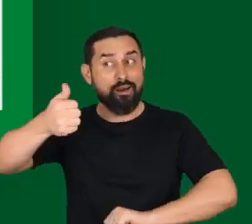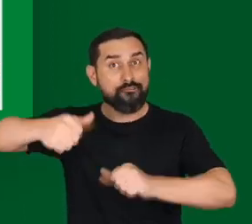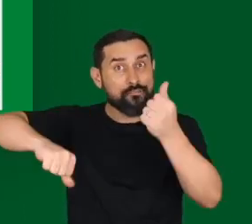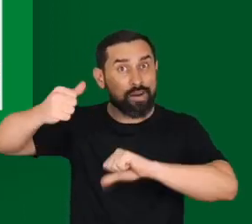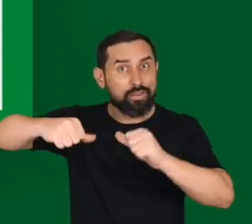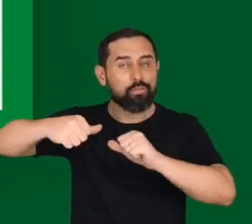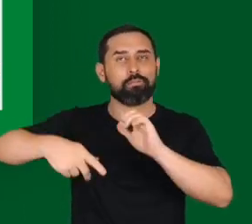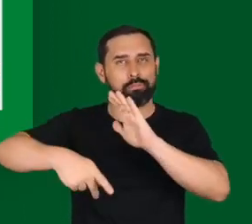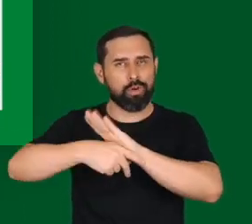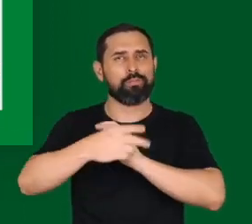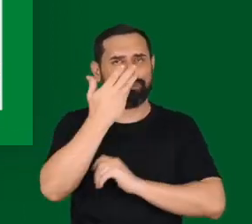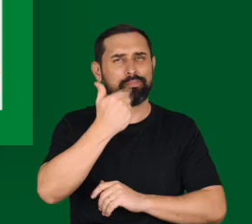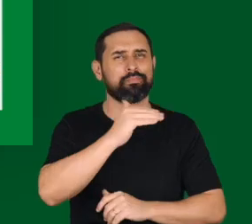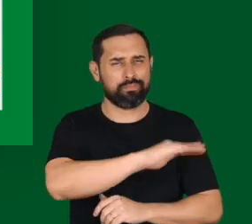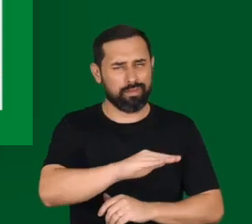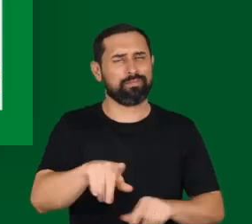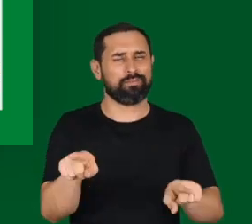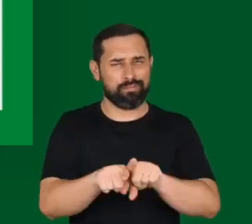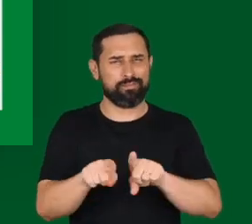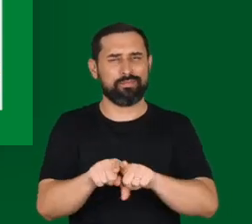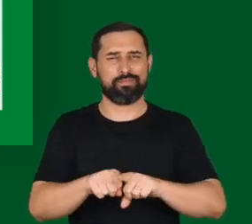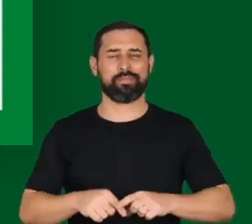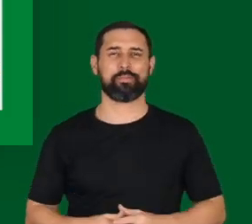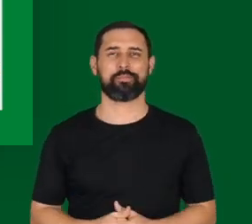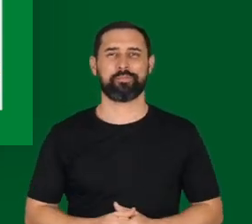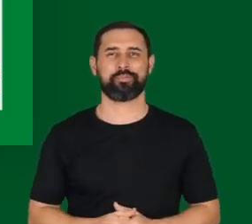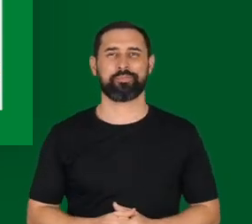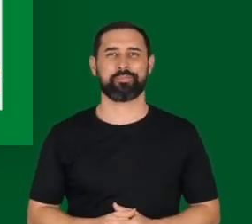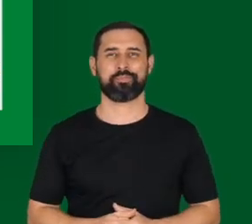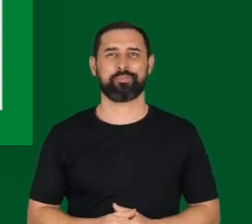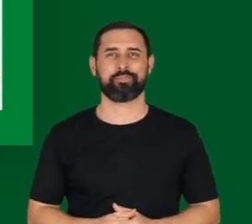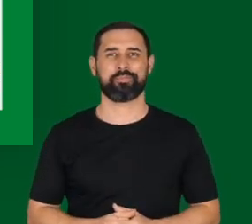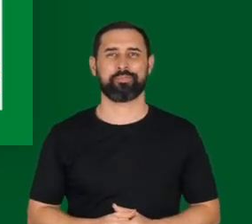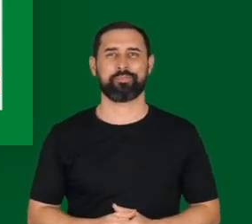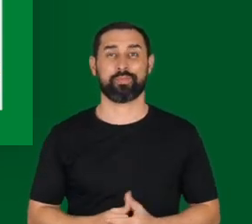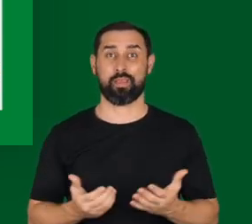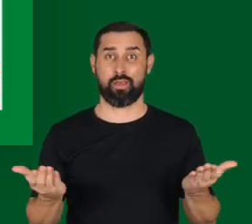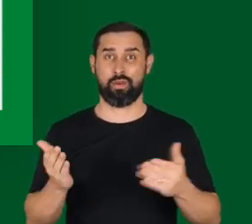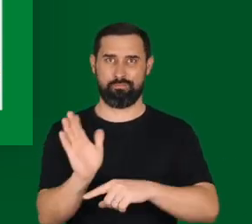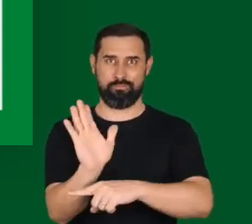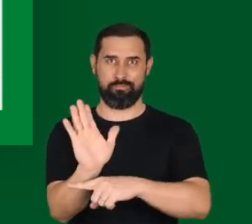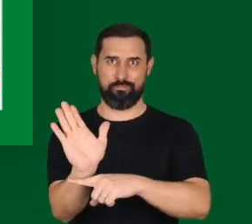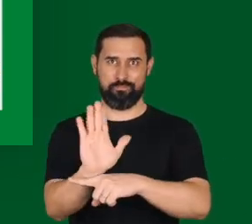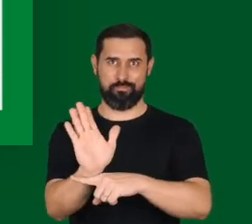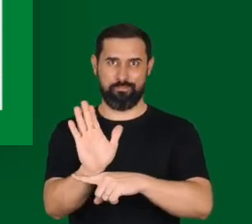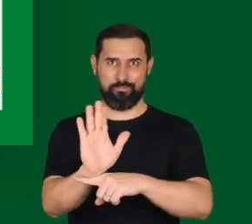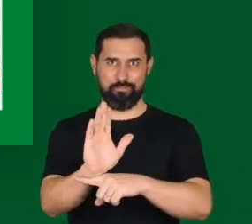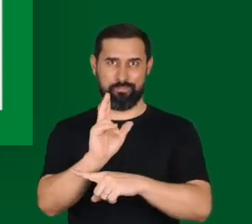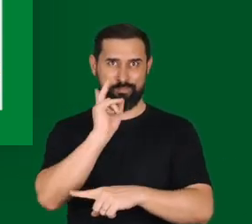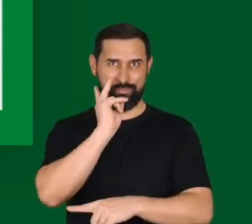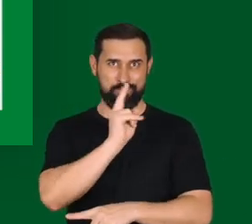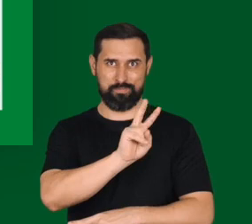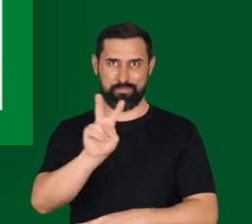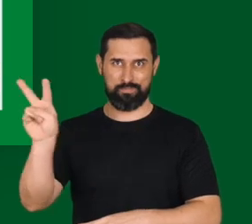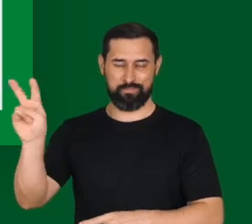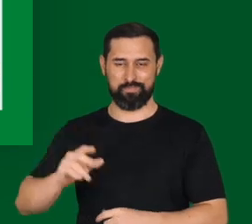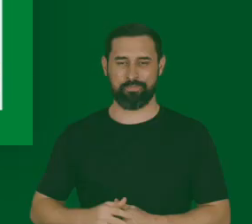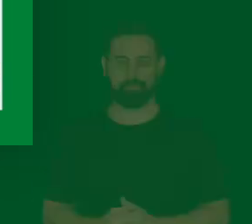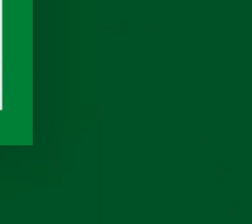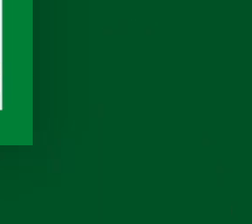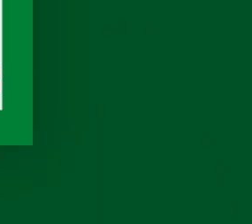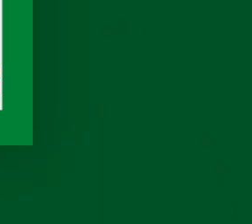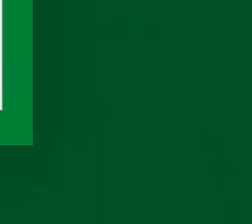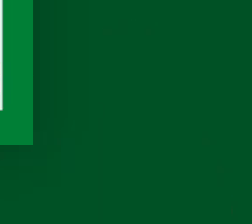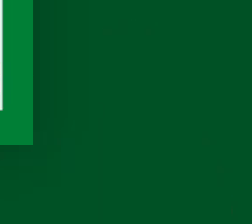o XABCDEF, ele é também uma avaliação pertinente na pediatria. E aqui eu trago um vídeo